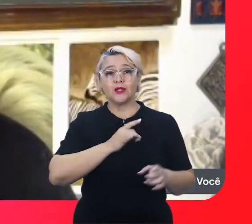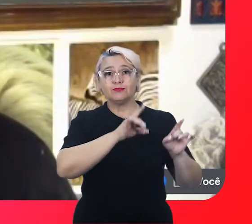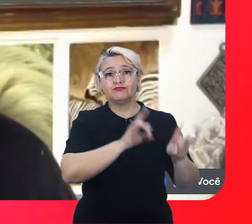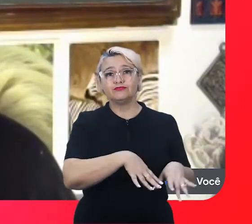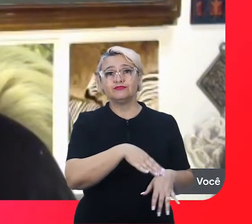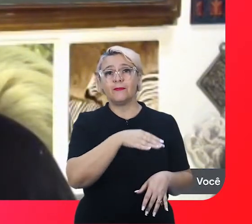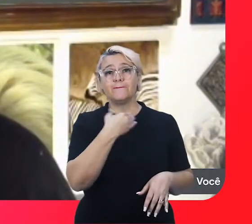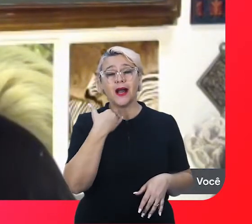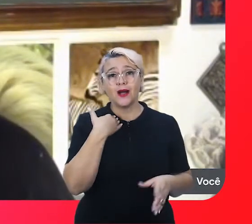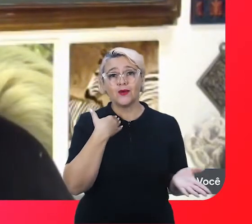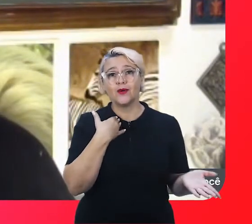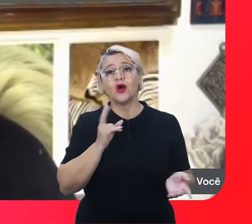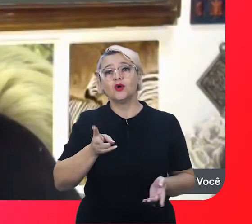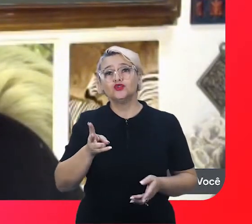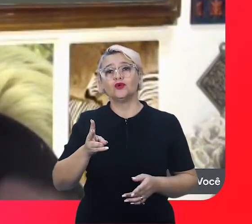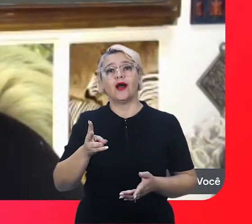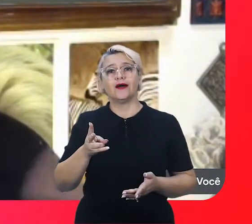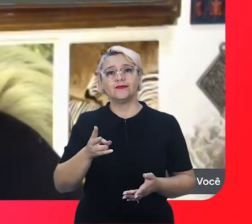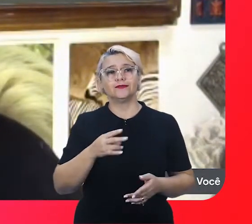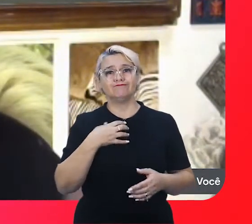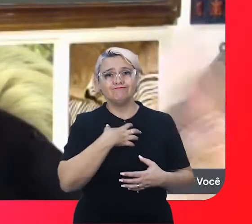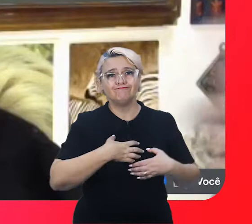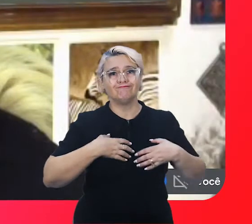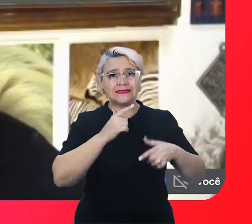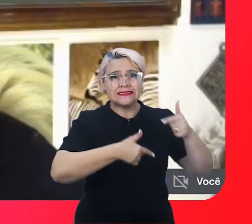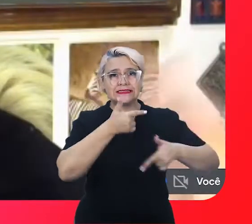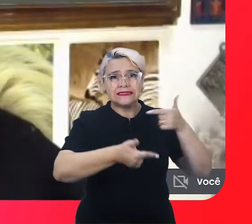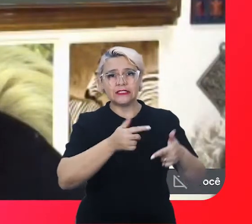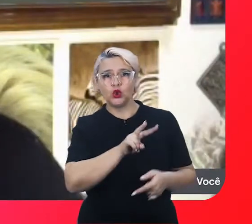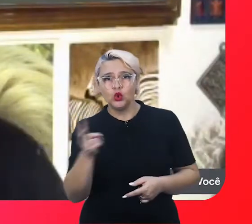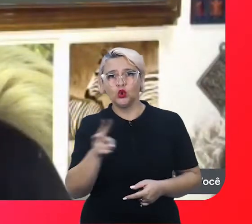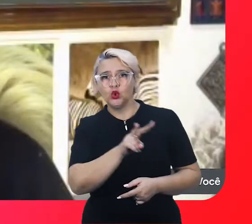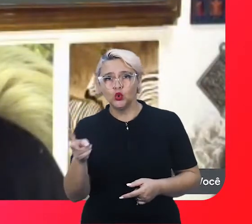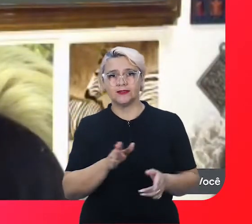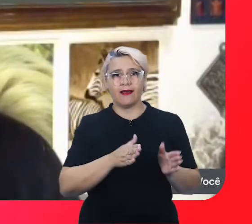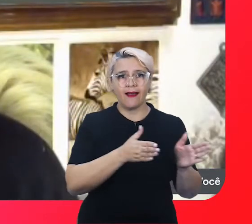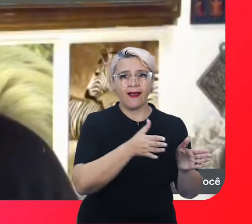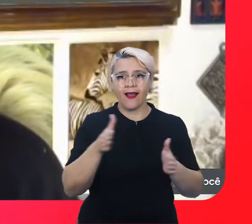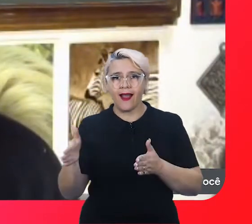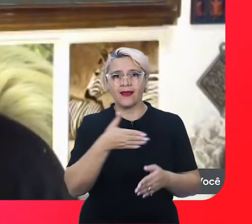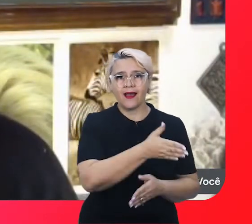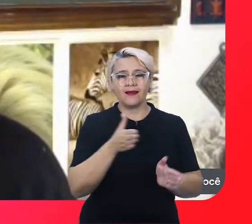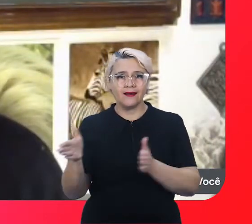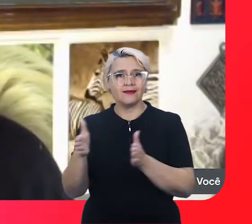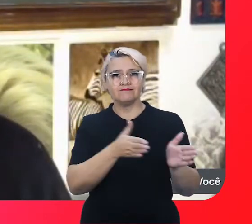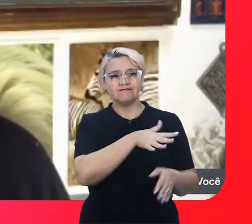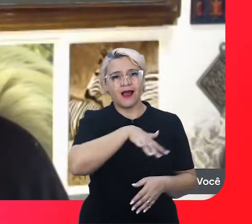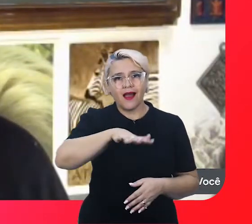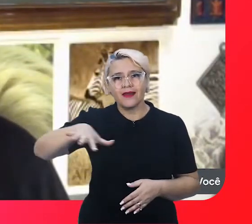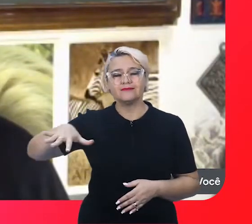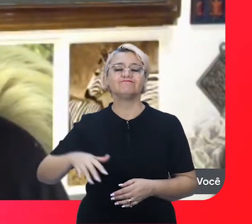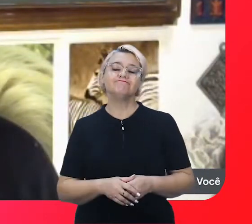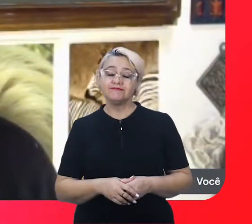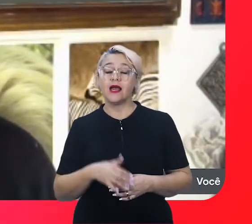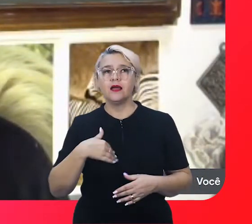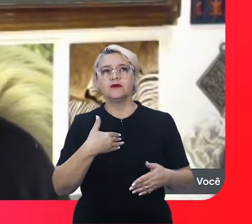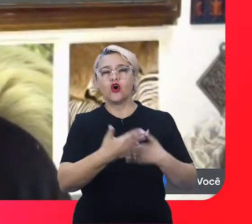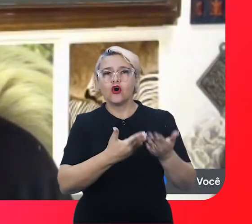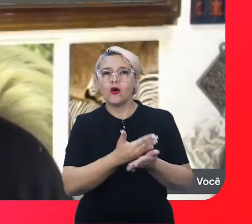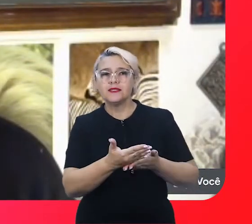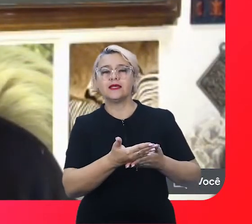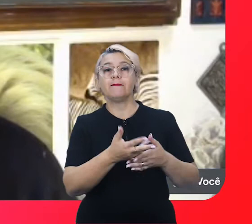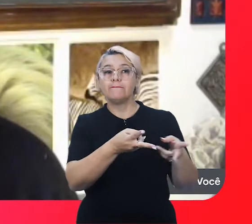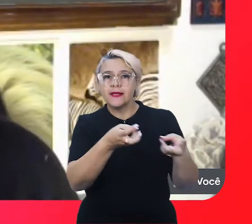sair do BNDES e continuava cada vez mais trabalhando duplamente. Até que eu comecei a perceber que